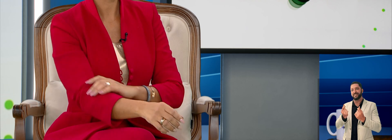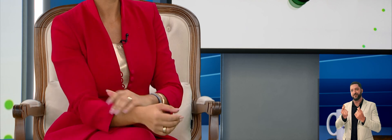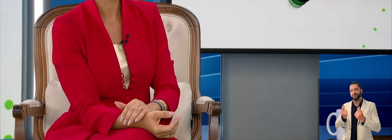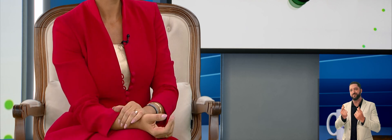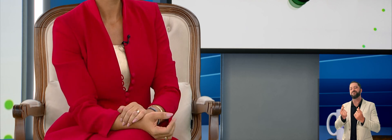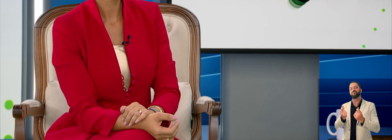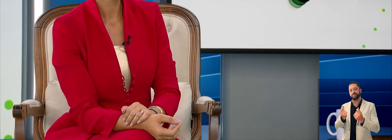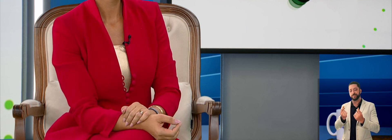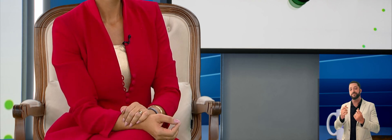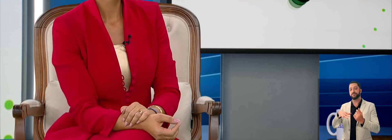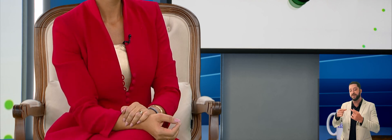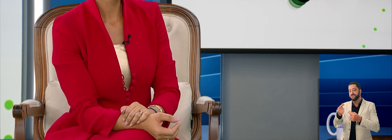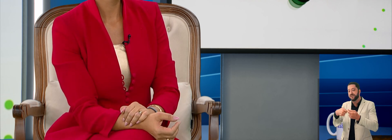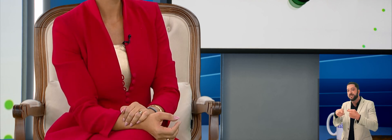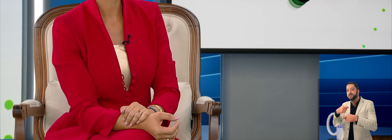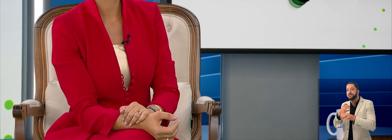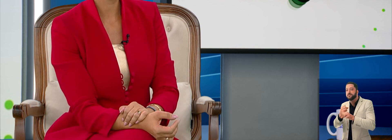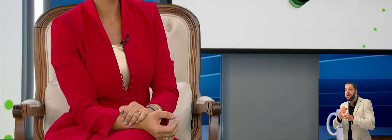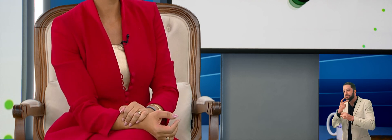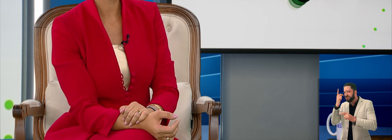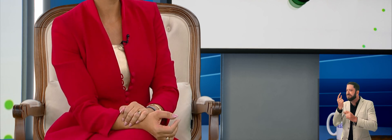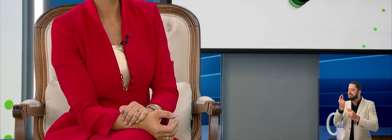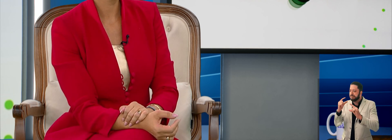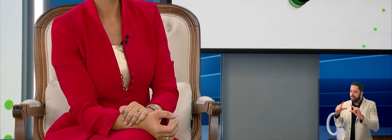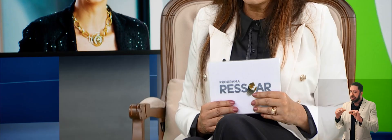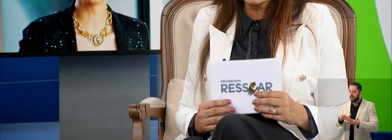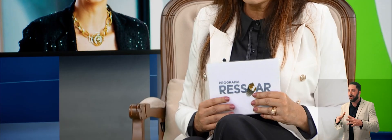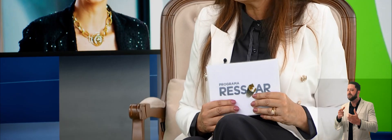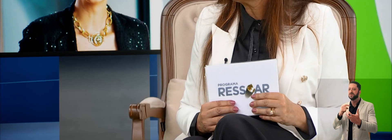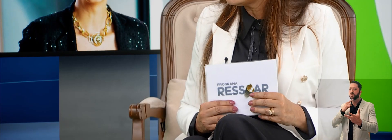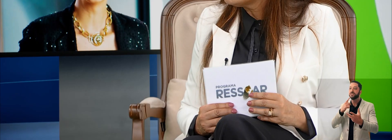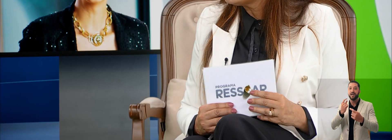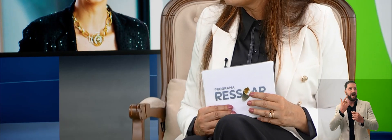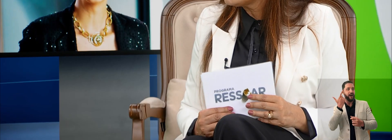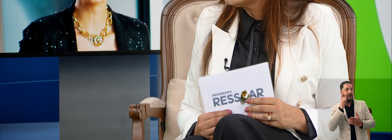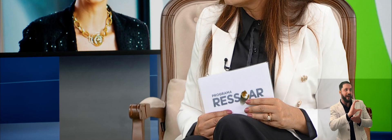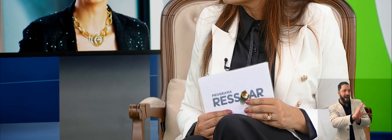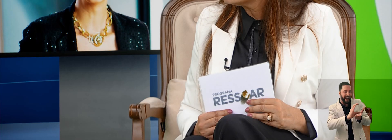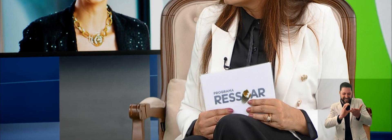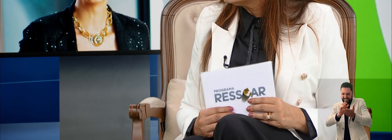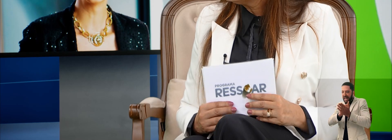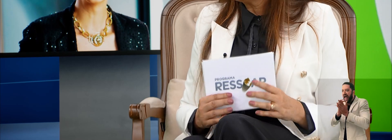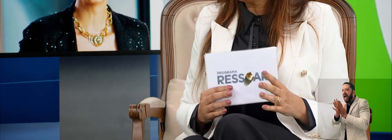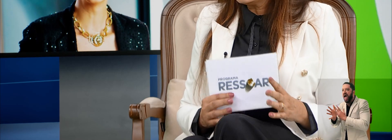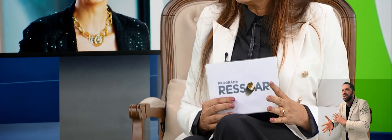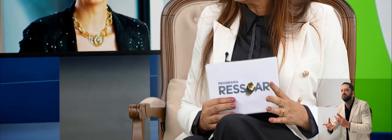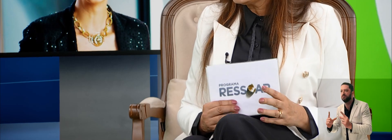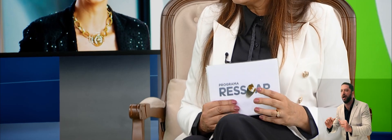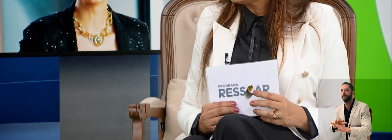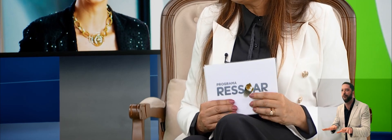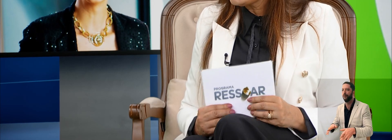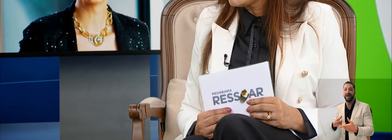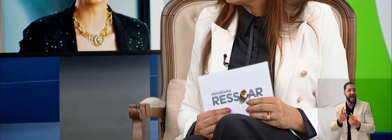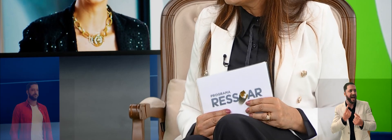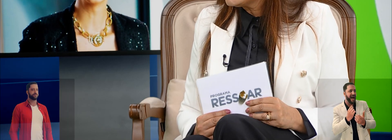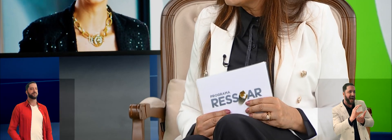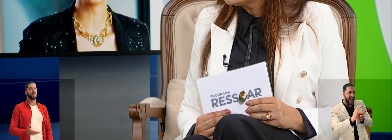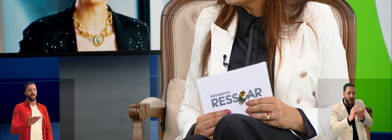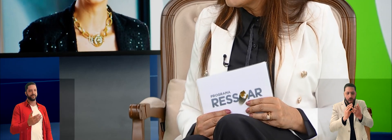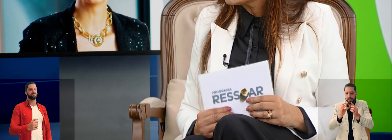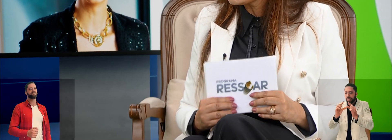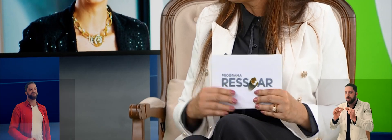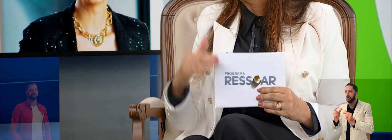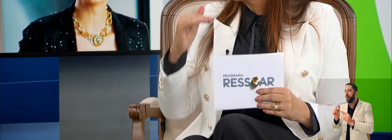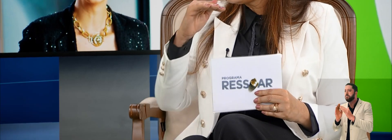inclusive, na parte financeira, que é uma coisa que muita gente tem problema com isso. Ganha dinheiro, perde